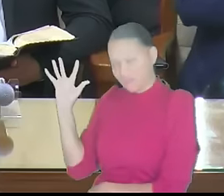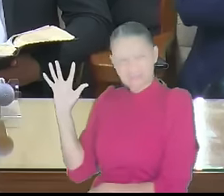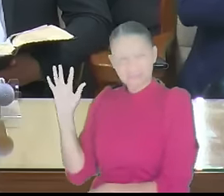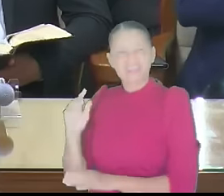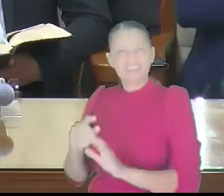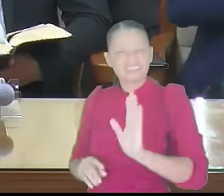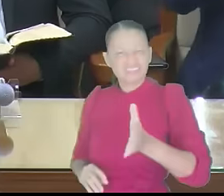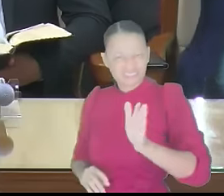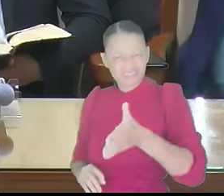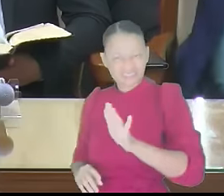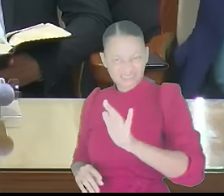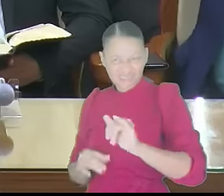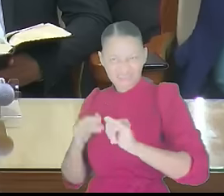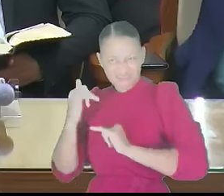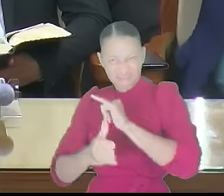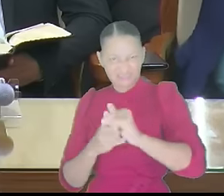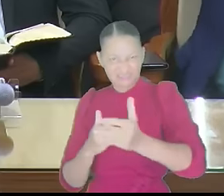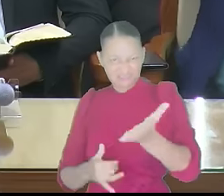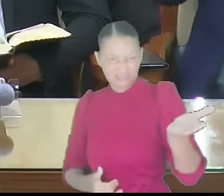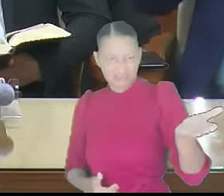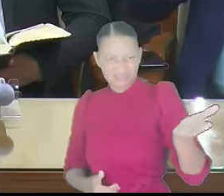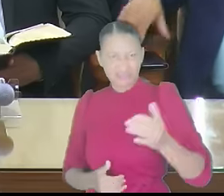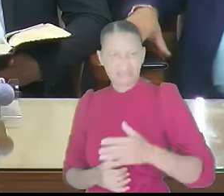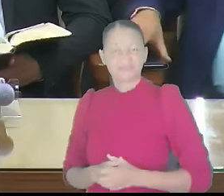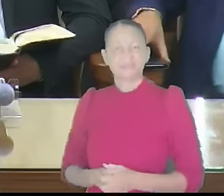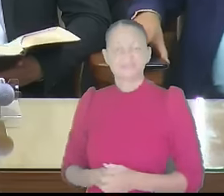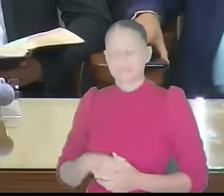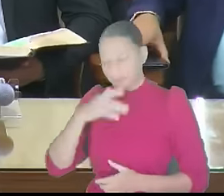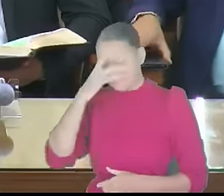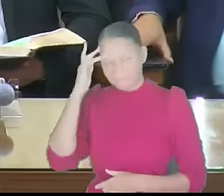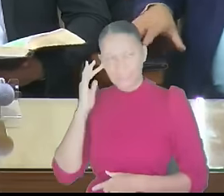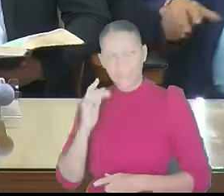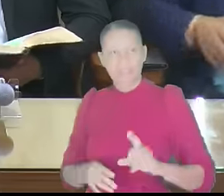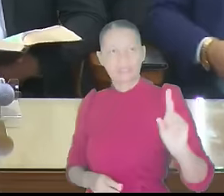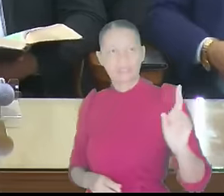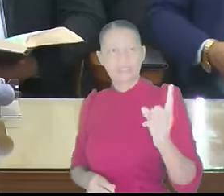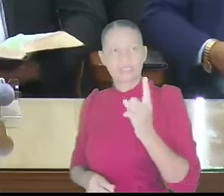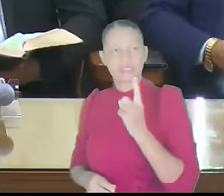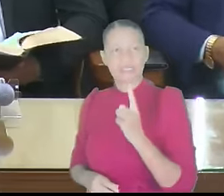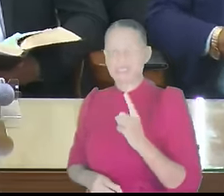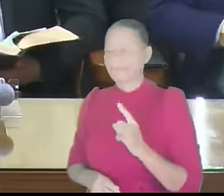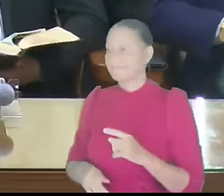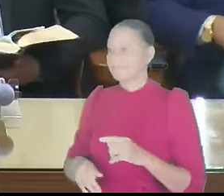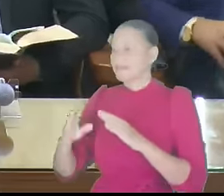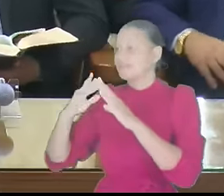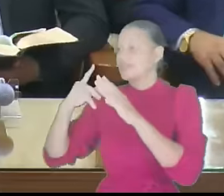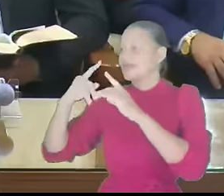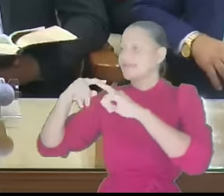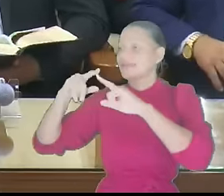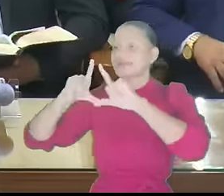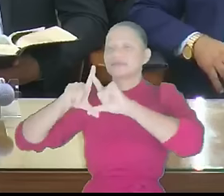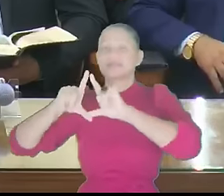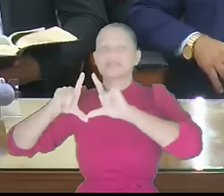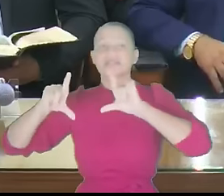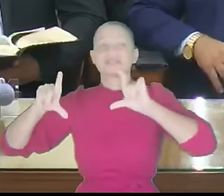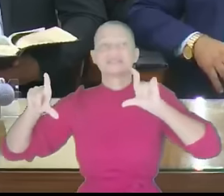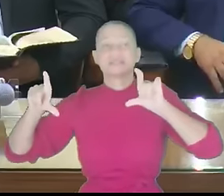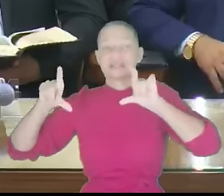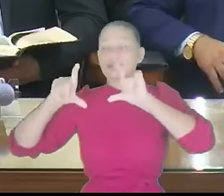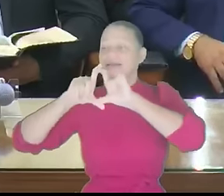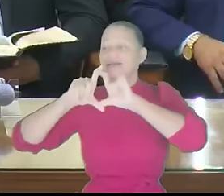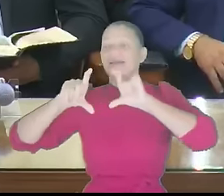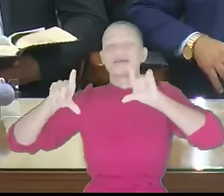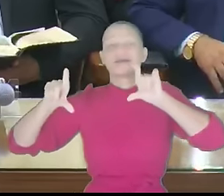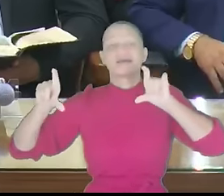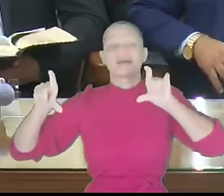assim? Aí uma pessoa disse que era para botar na porta da igreja. Uma placa bem